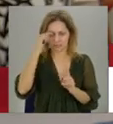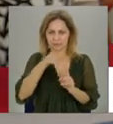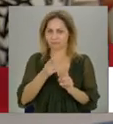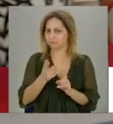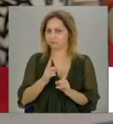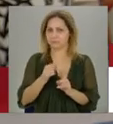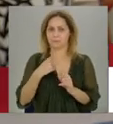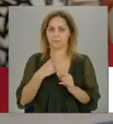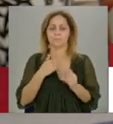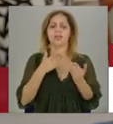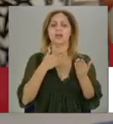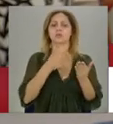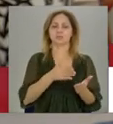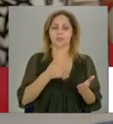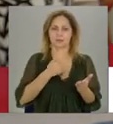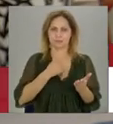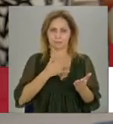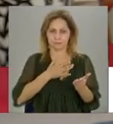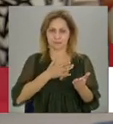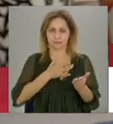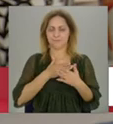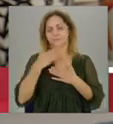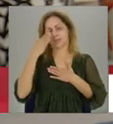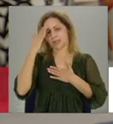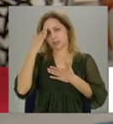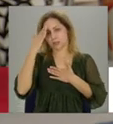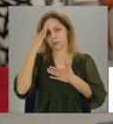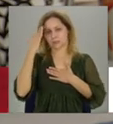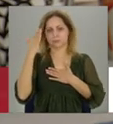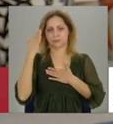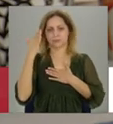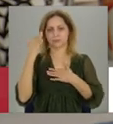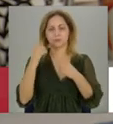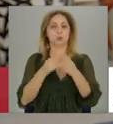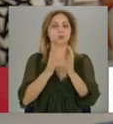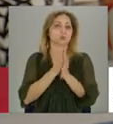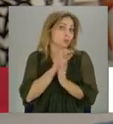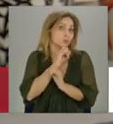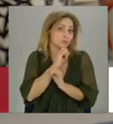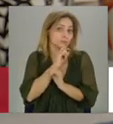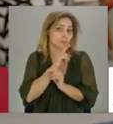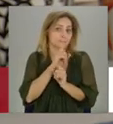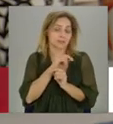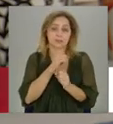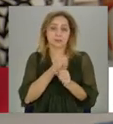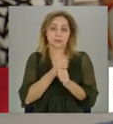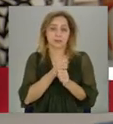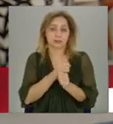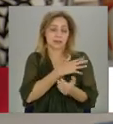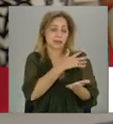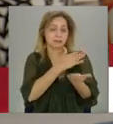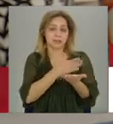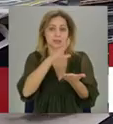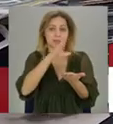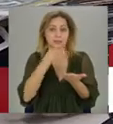Nós, para ajudarmos também a empresa, achamos que tudo vale. E vale trabalhar, por exemplo, até às 10 horas da